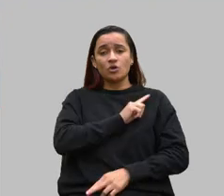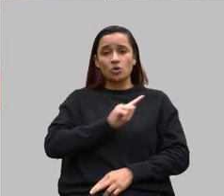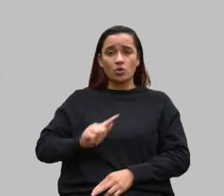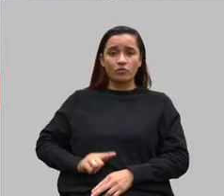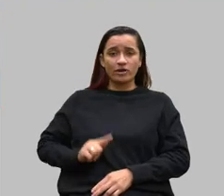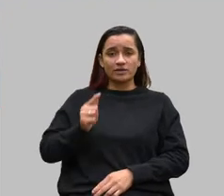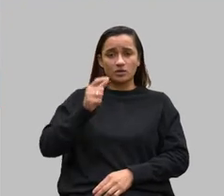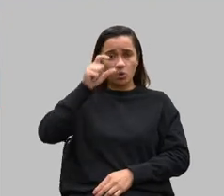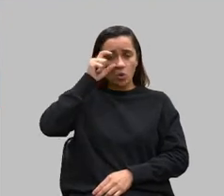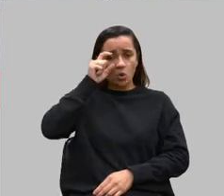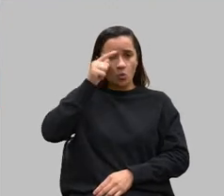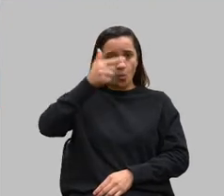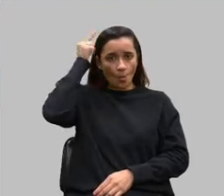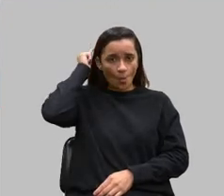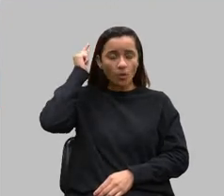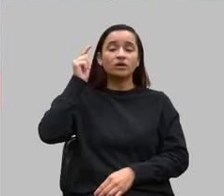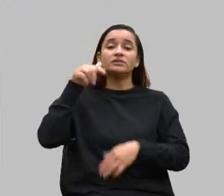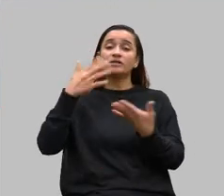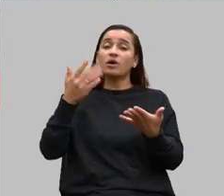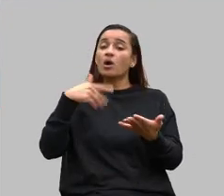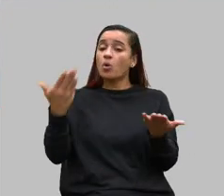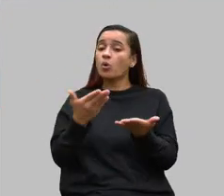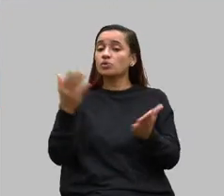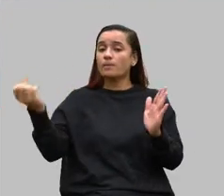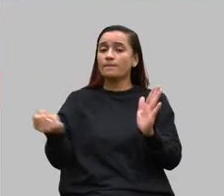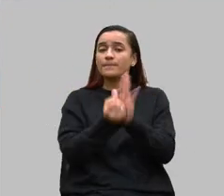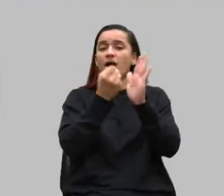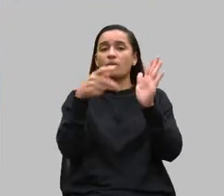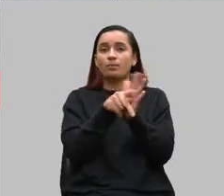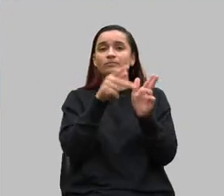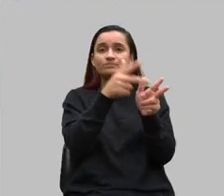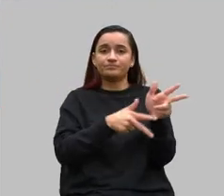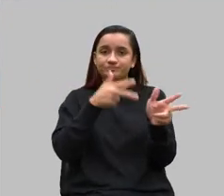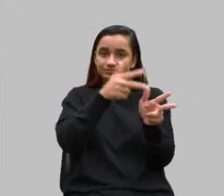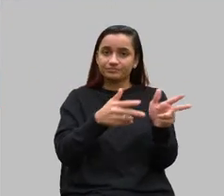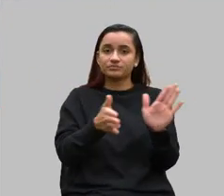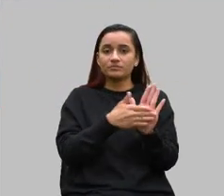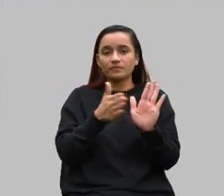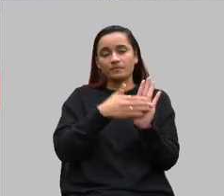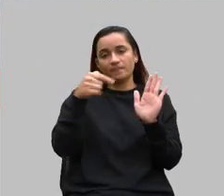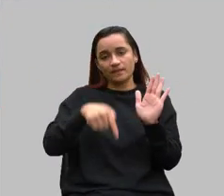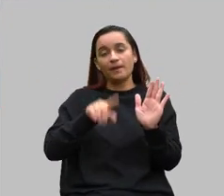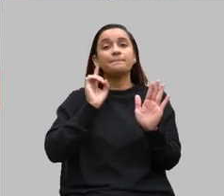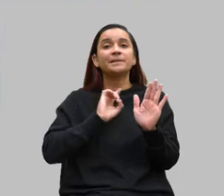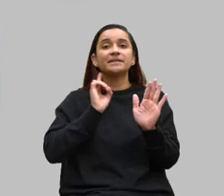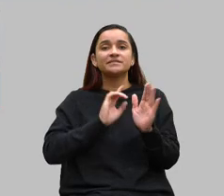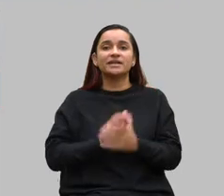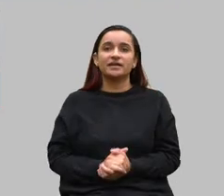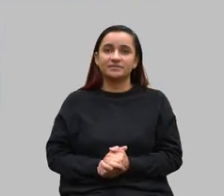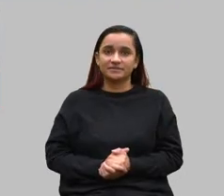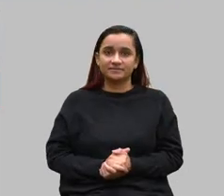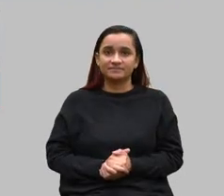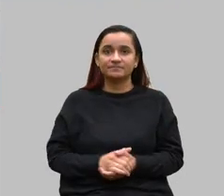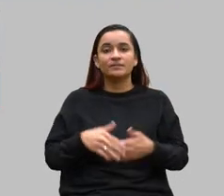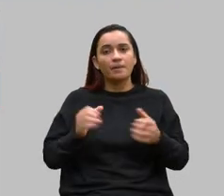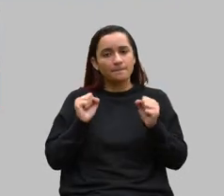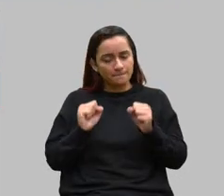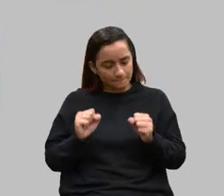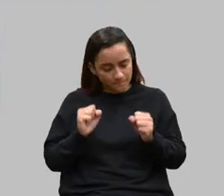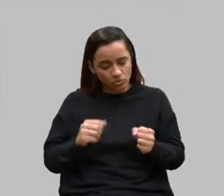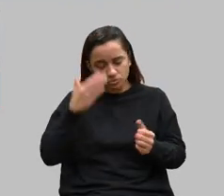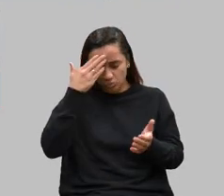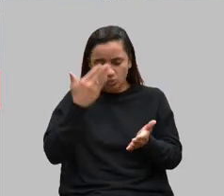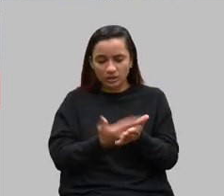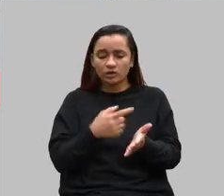hoje é o Marco para nós aqui do Setor Ferroviário da pauta ferroviária de Minas Gerais então podem contar conosco e